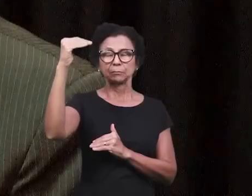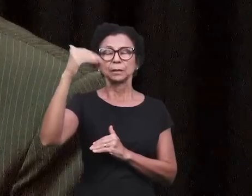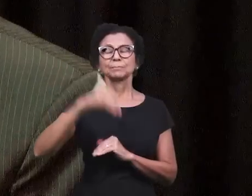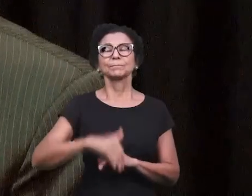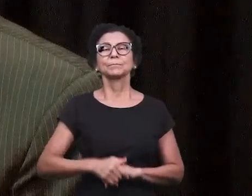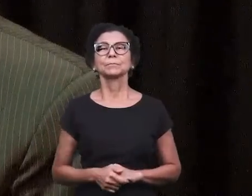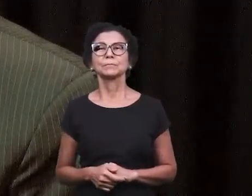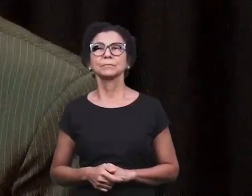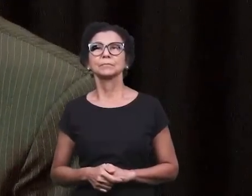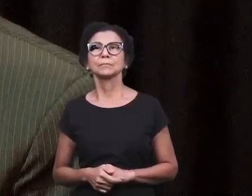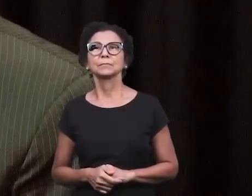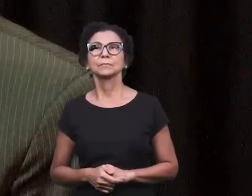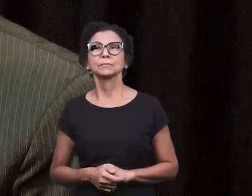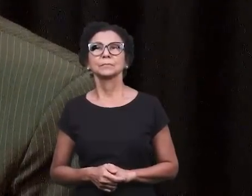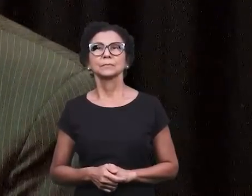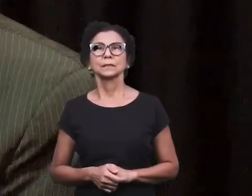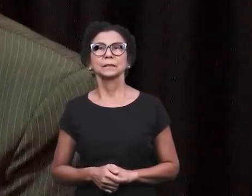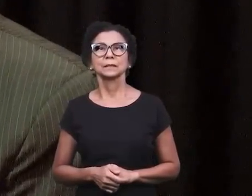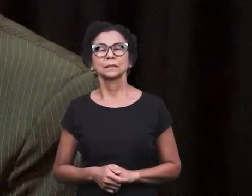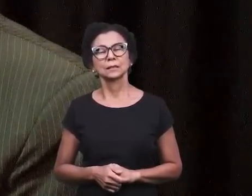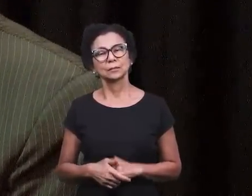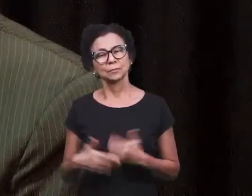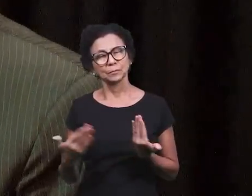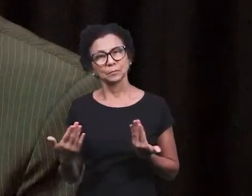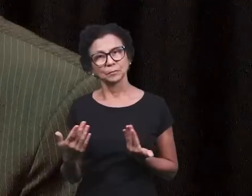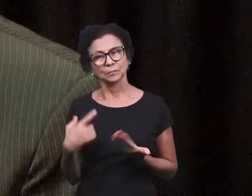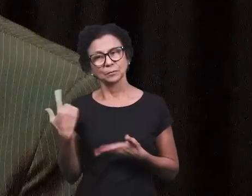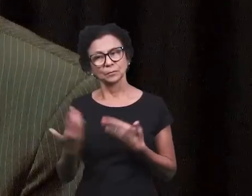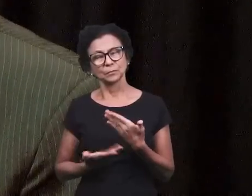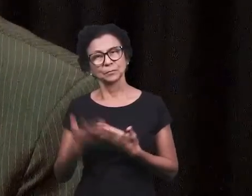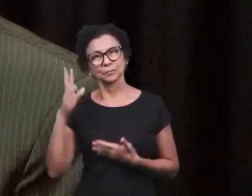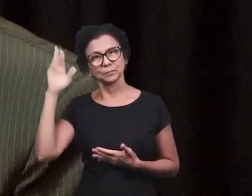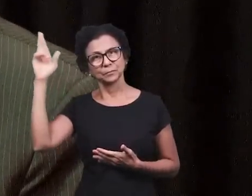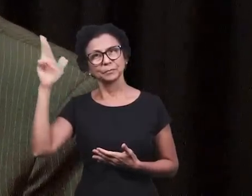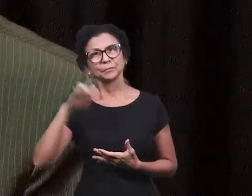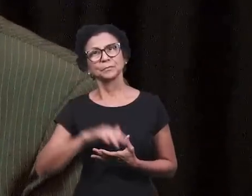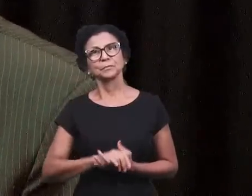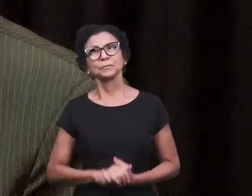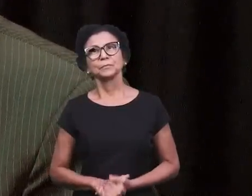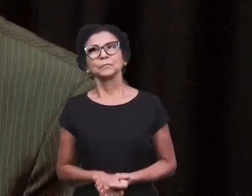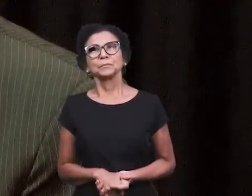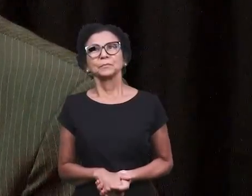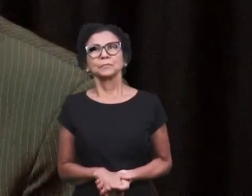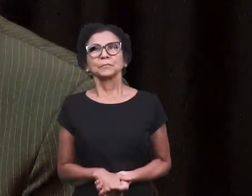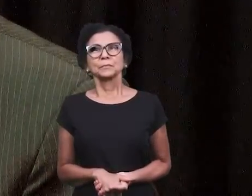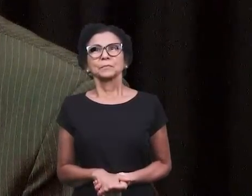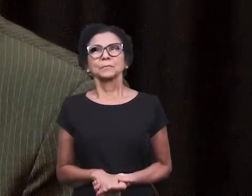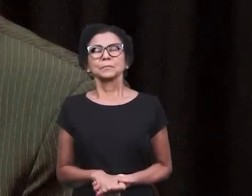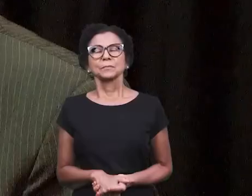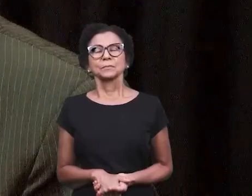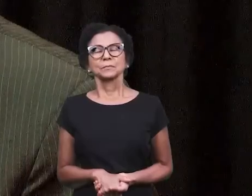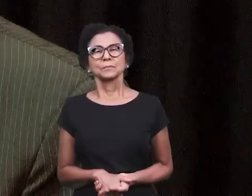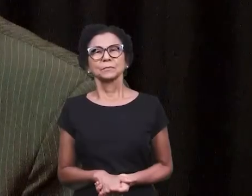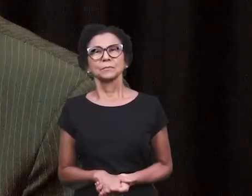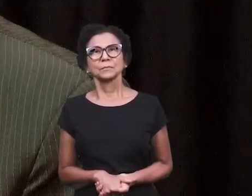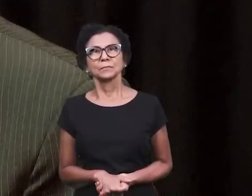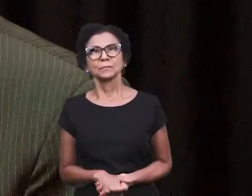buscado, porque servimos ao Senhor. E essa é a grande recompensa que existe na vida do